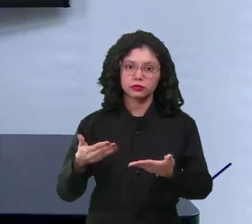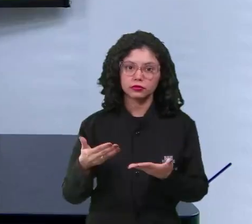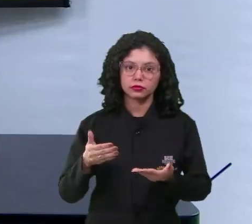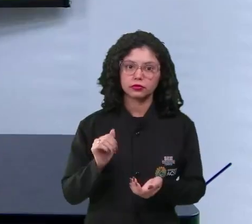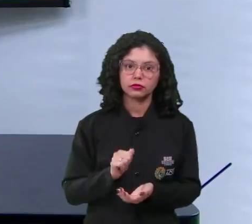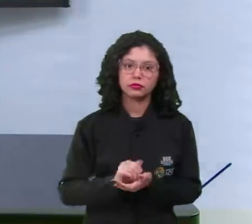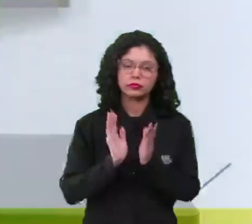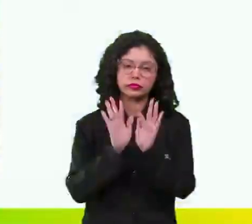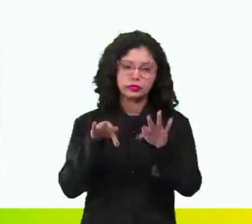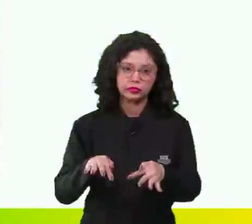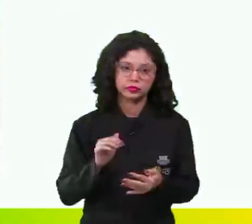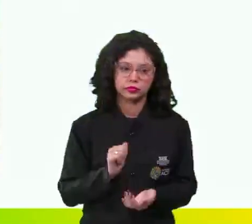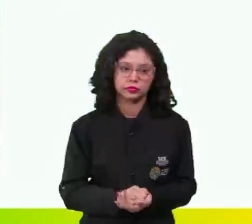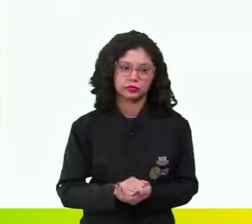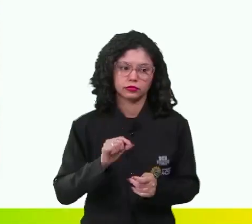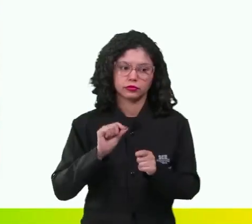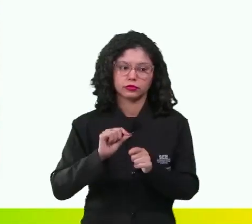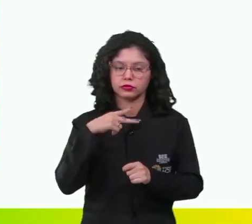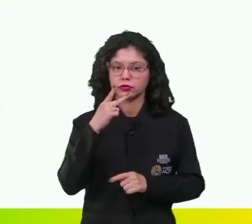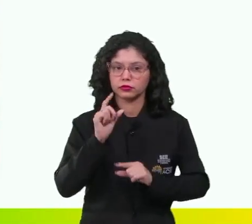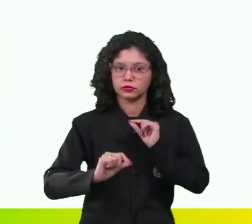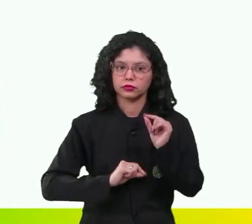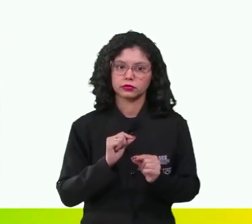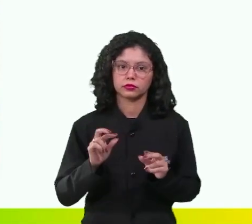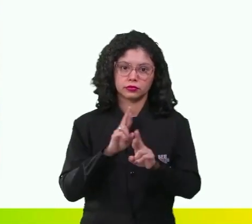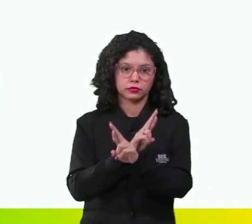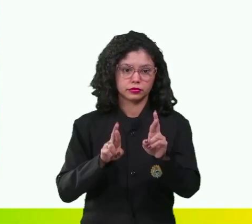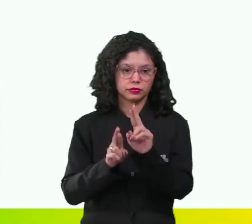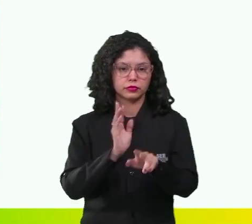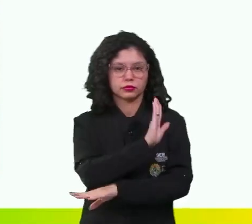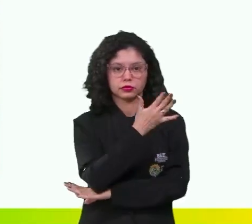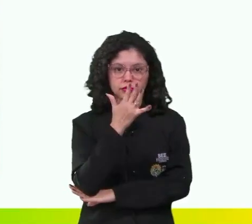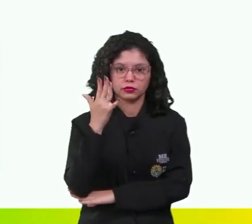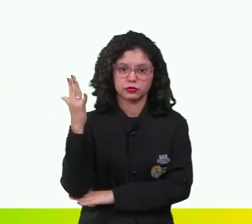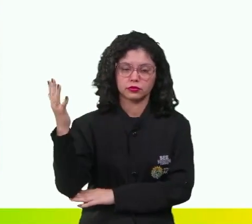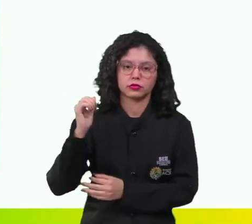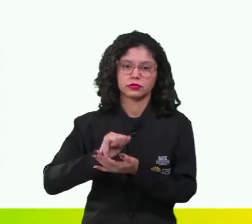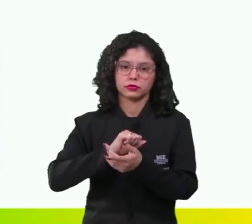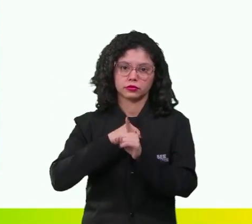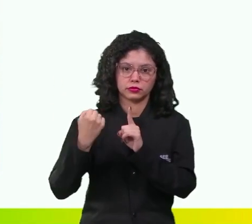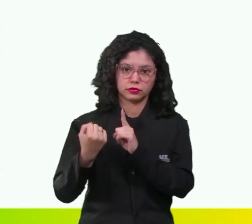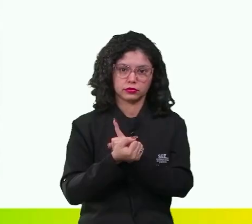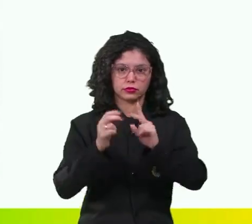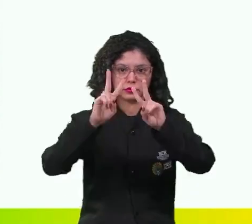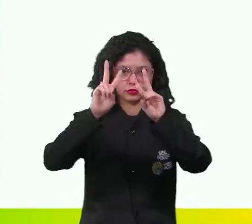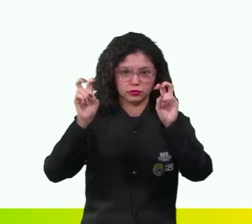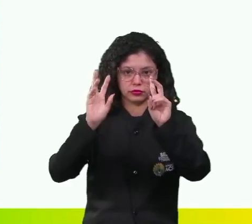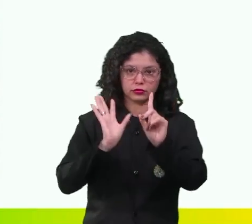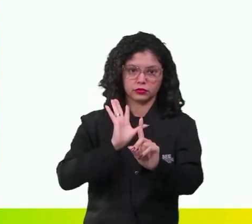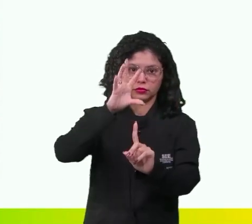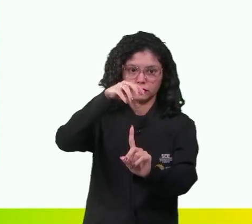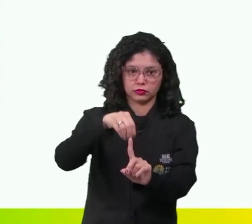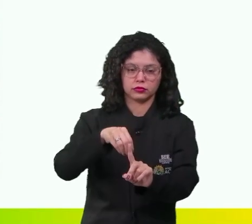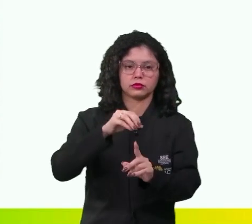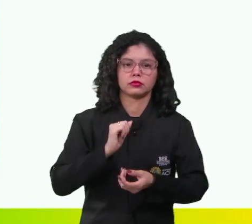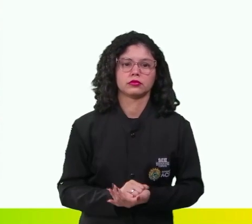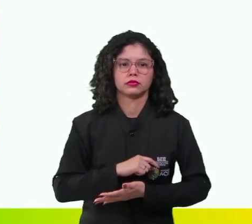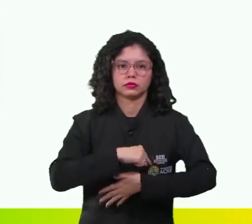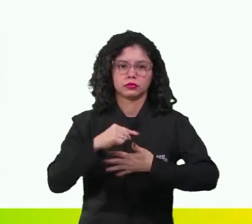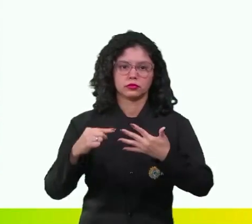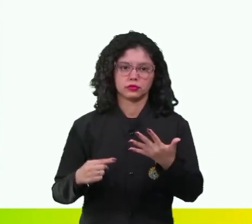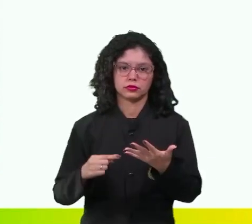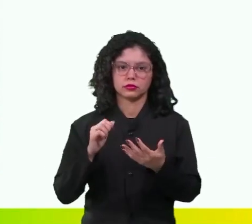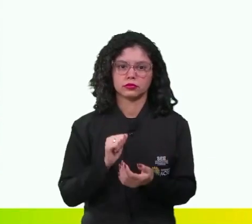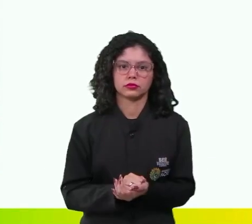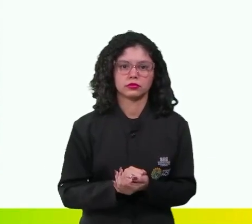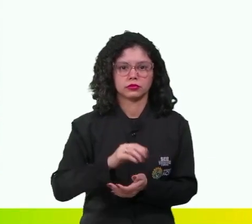para concluir, eu vou dizer o seguinte: a relação entre natureza e sociedade é um tema central